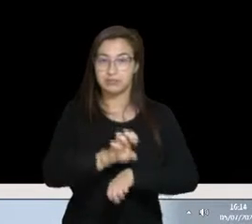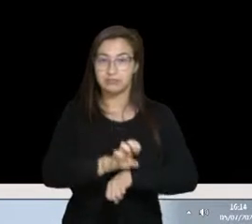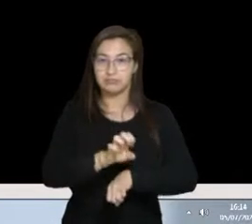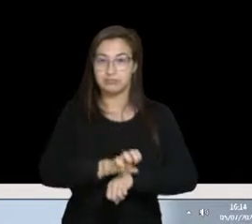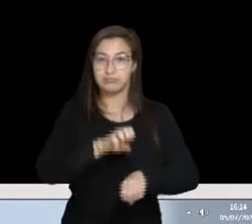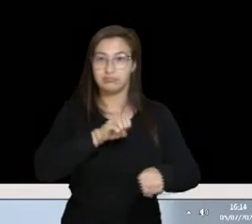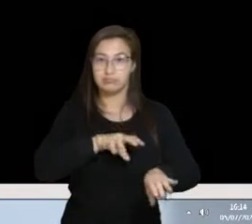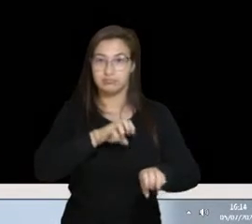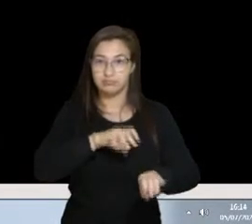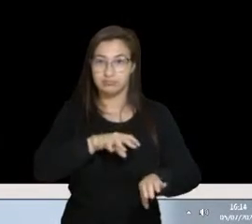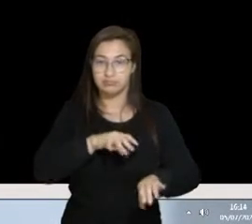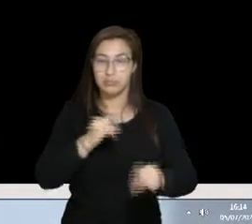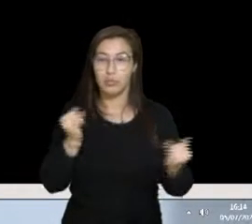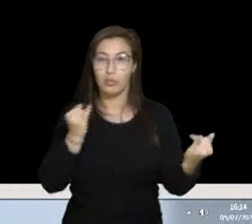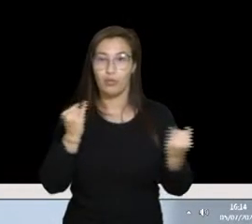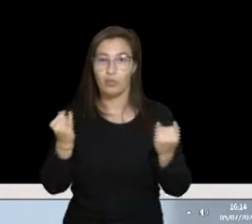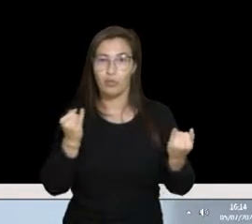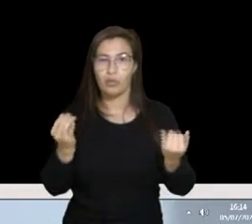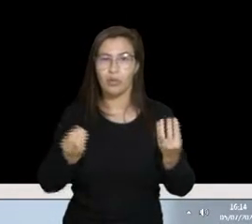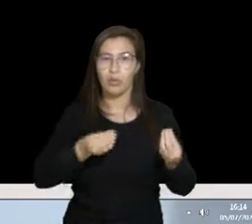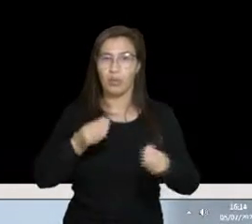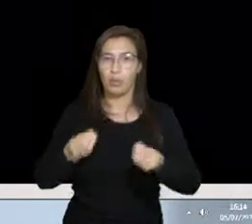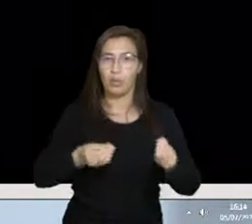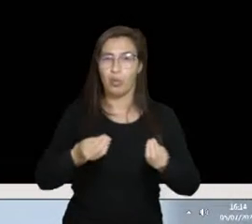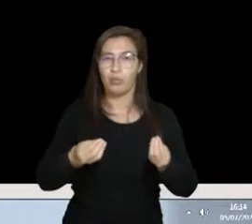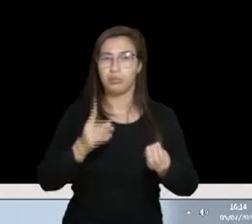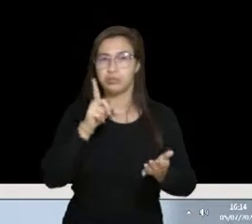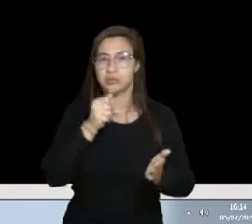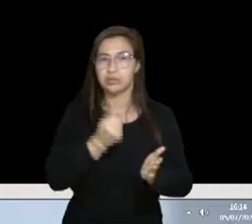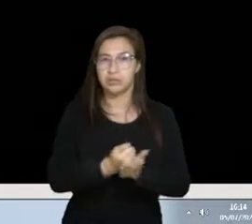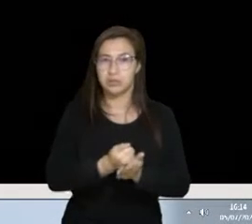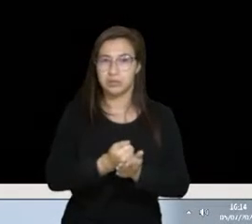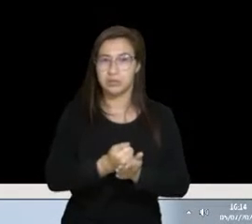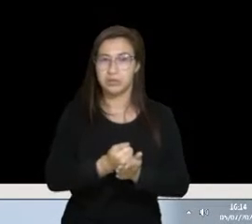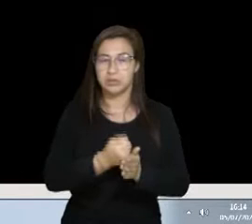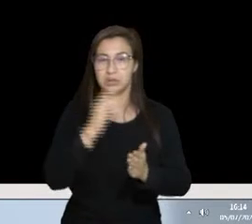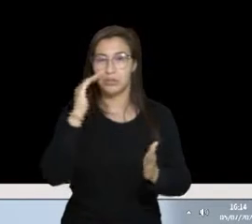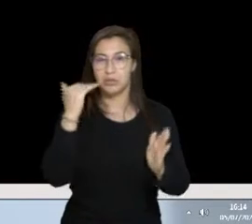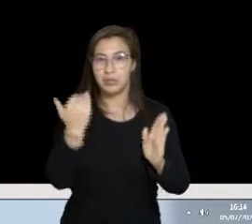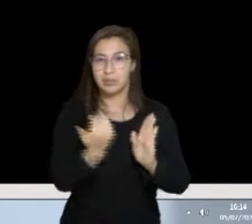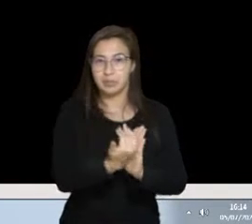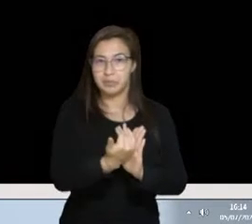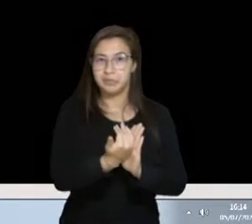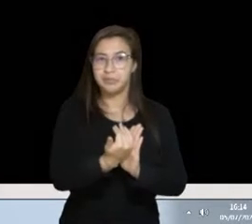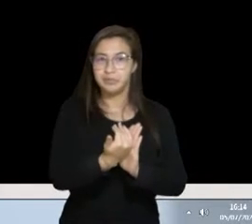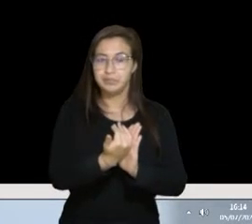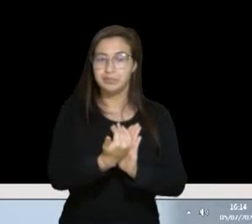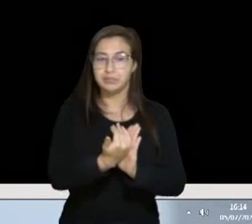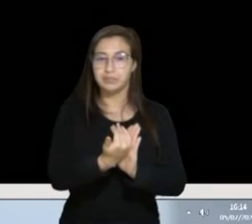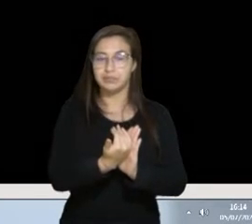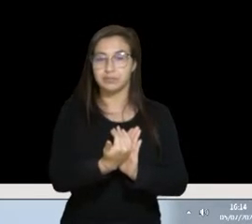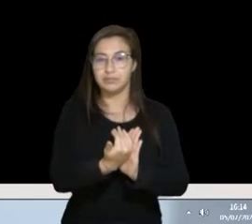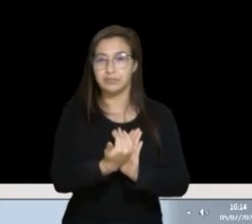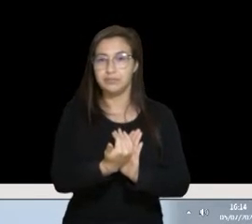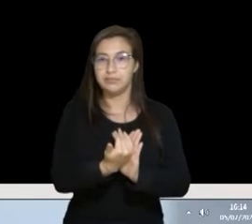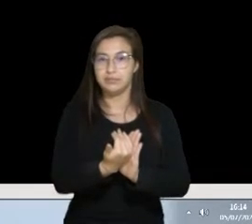Educação informações acerca das medidas que estão sendo tomados para o cumprimento